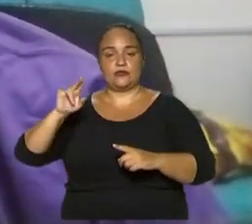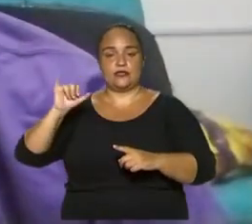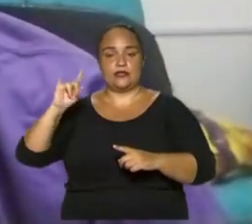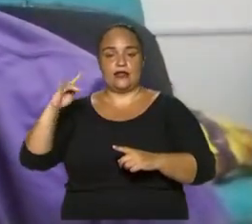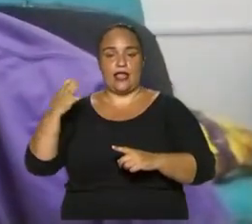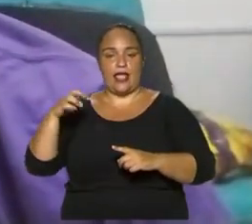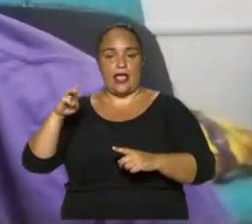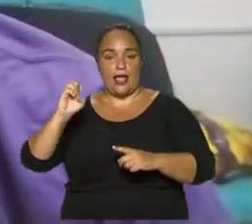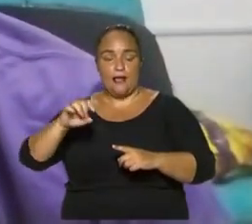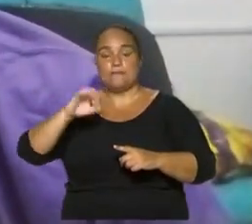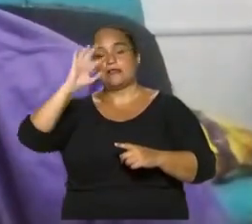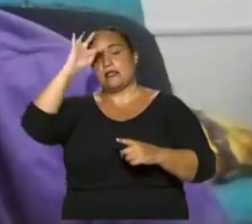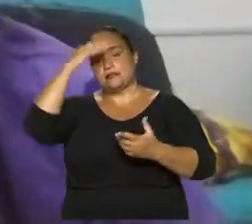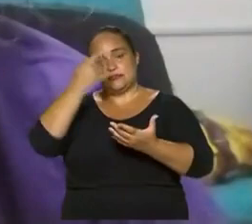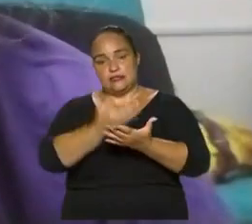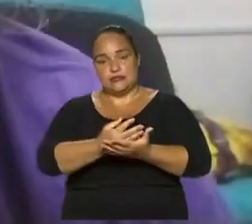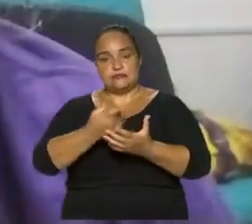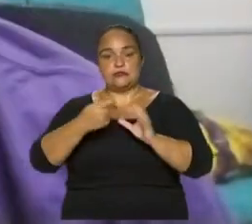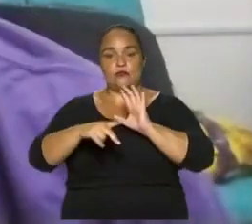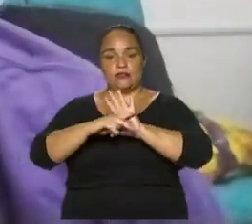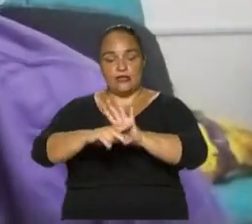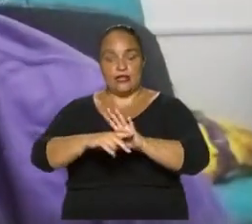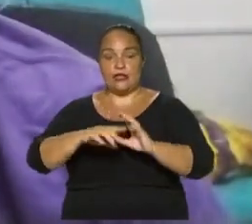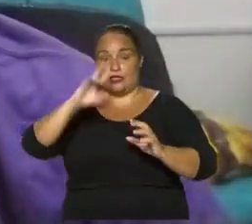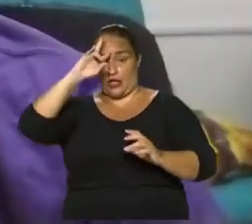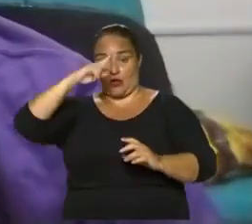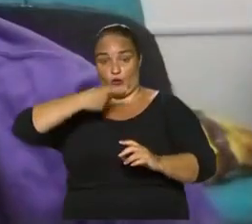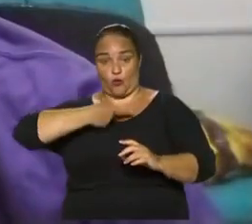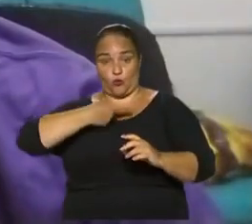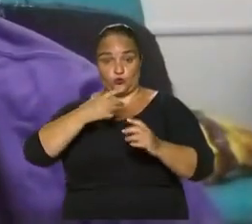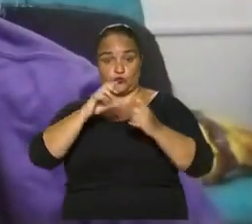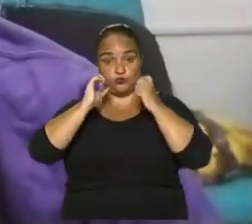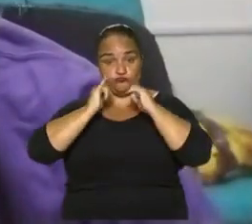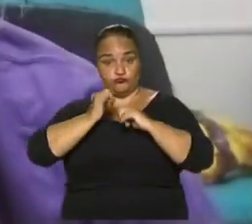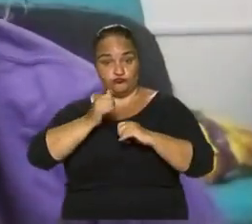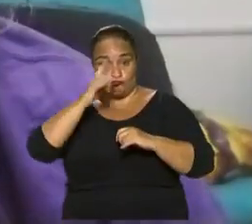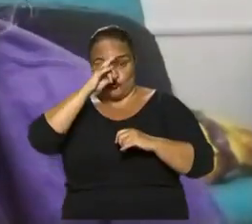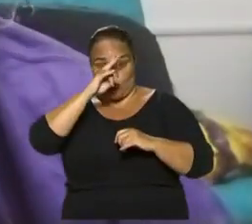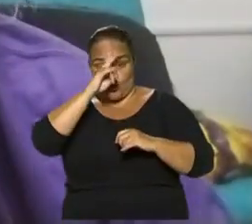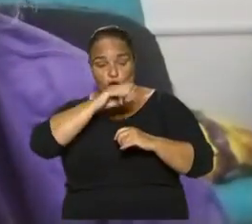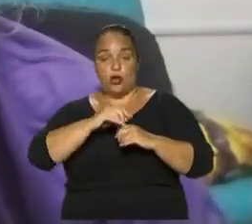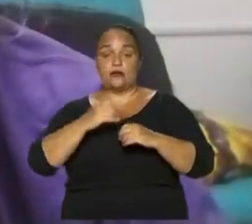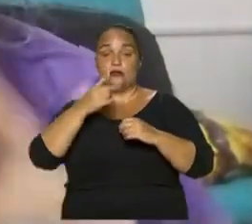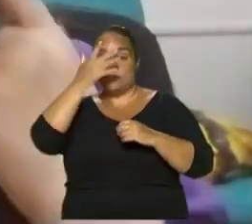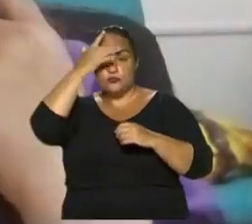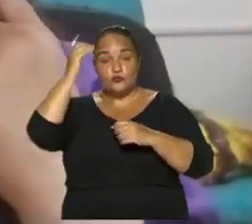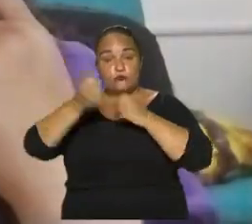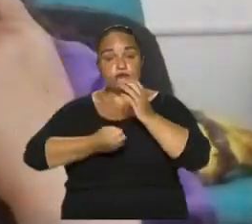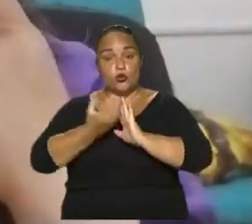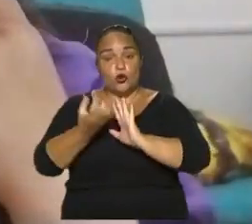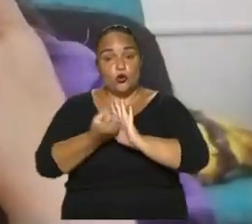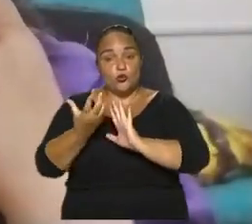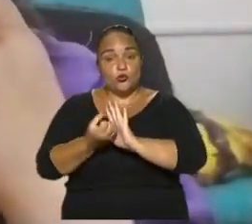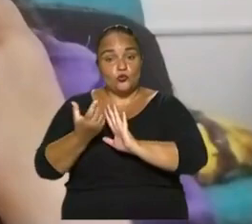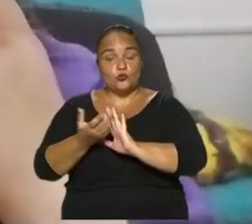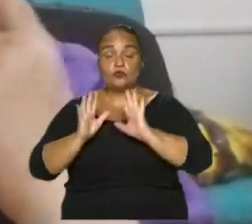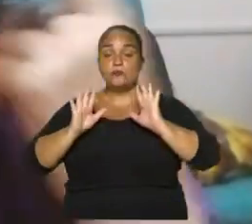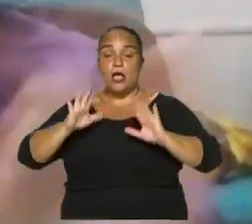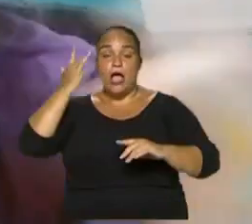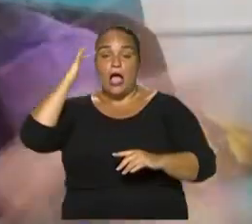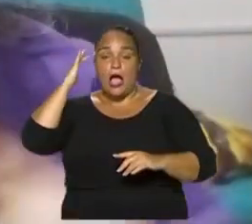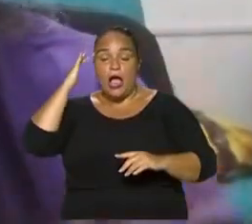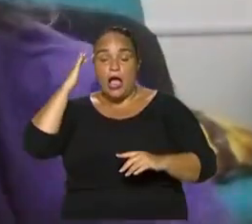resultado da dissertação dele, que é um quadrinho autobiográfico. Então as pessoas têm produzido, mas eu acho que